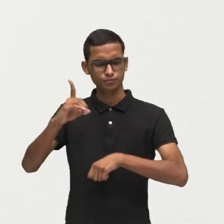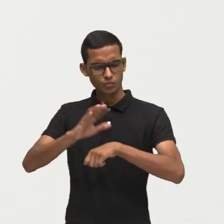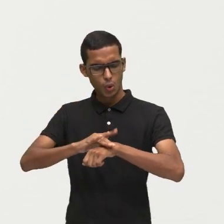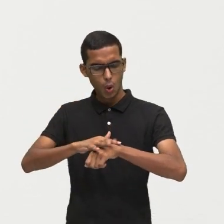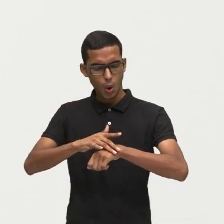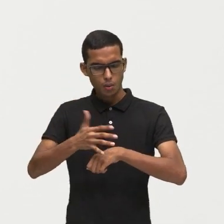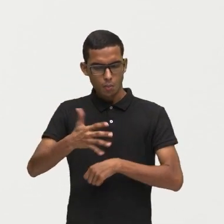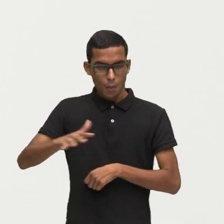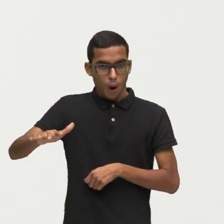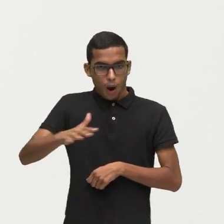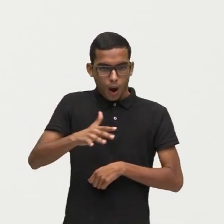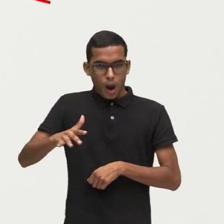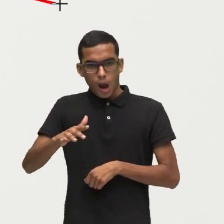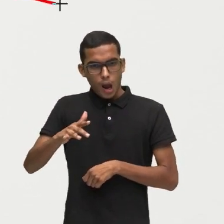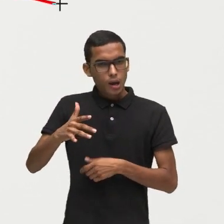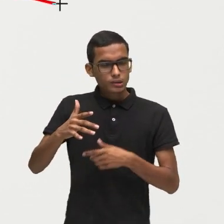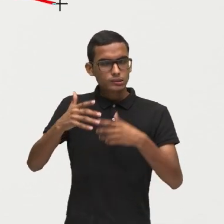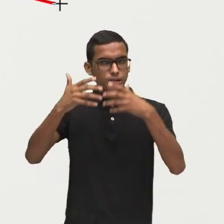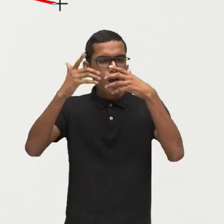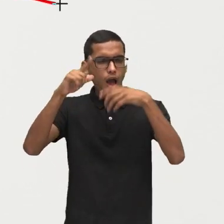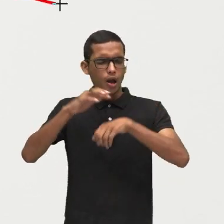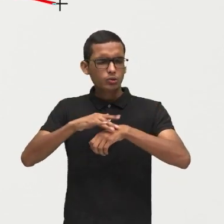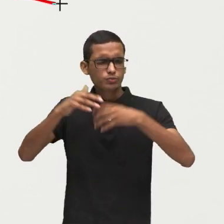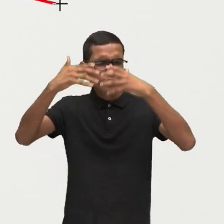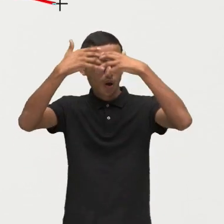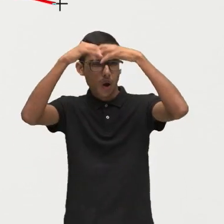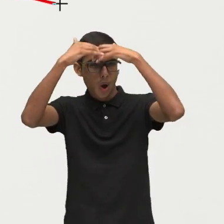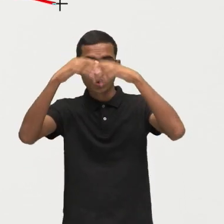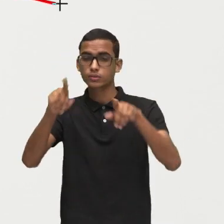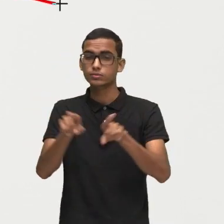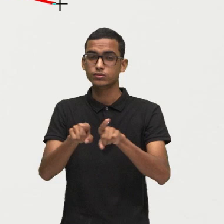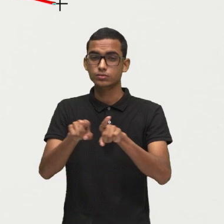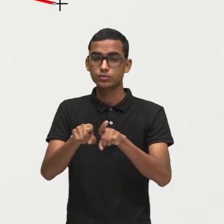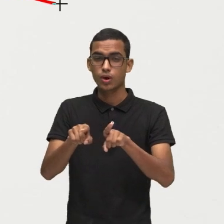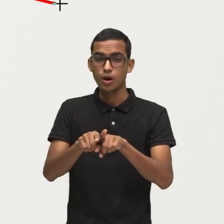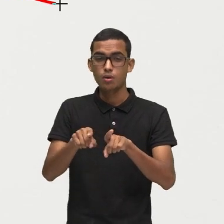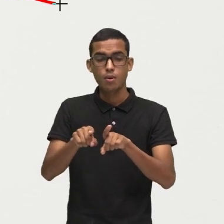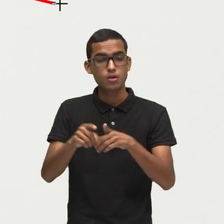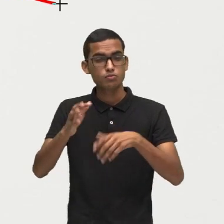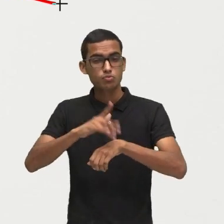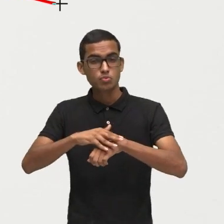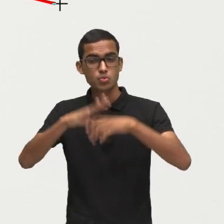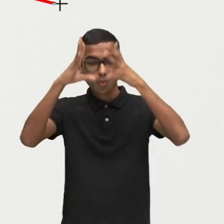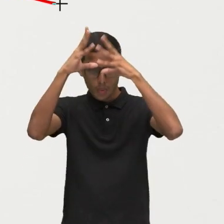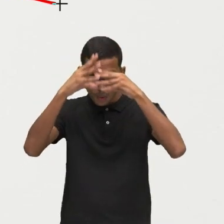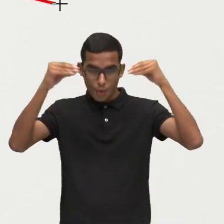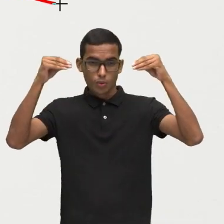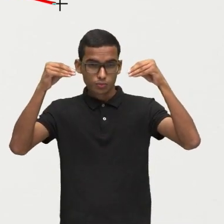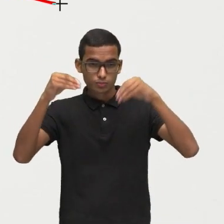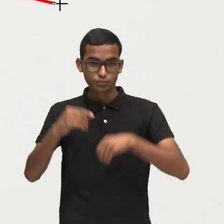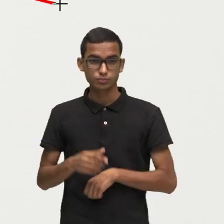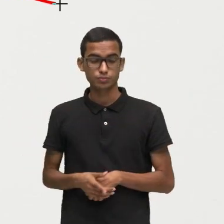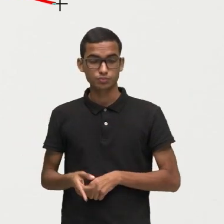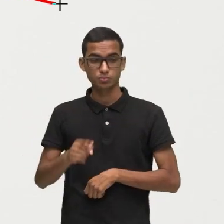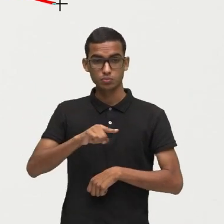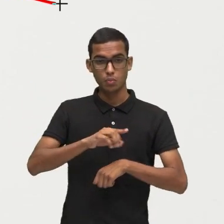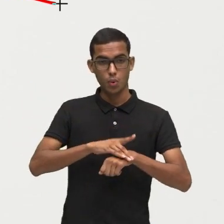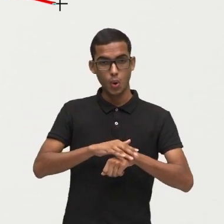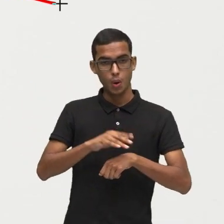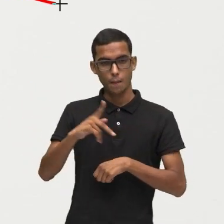uma doença neurológica, assim como o Alzheimer. O mal de Parkinson ataca ali o sistema